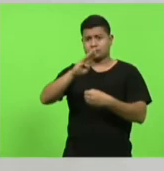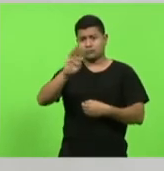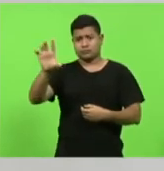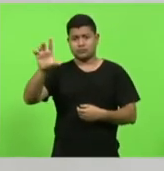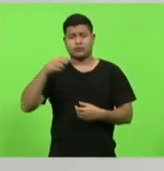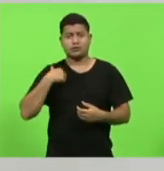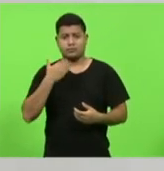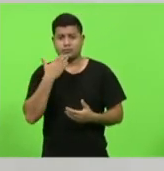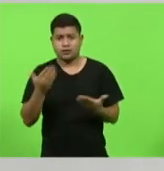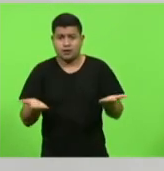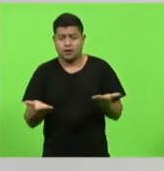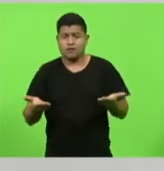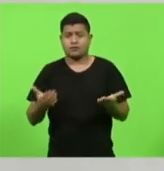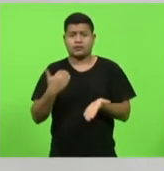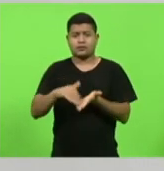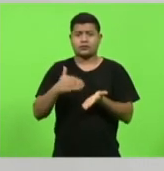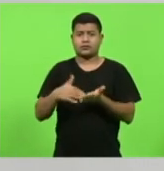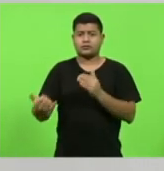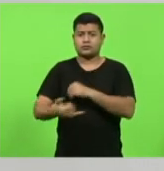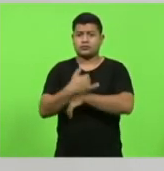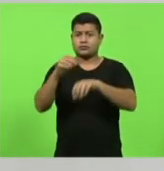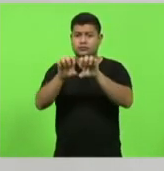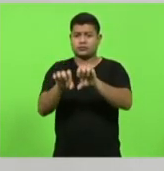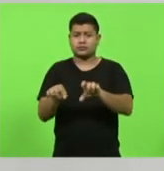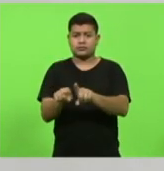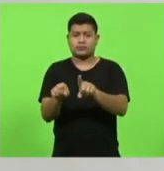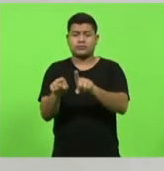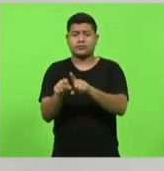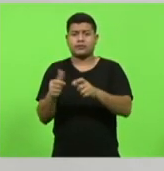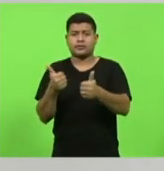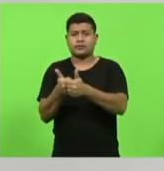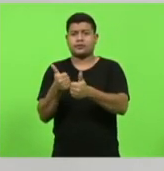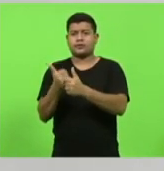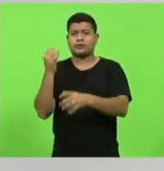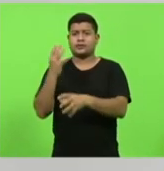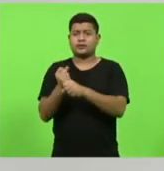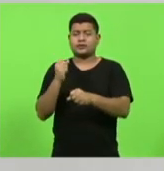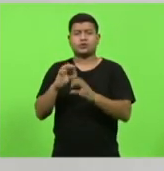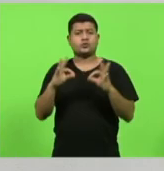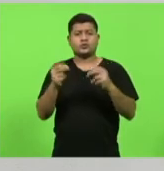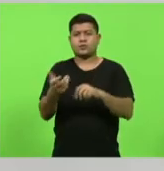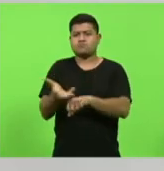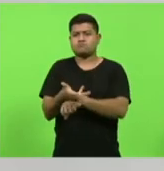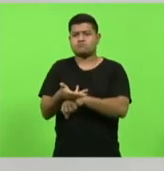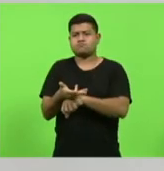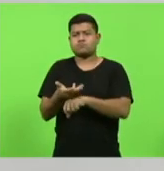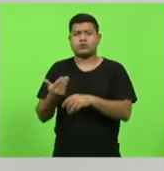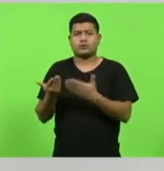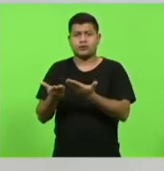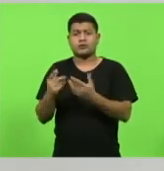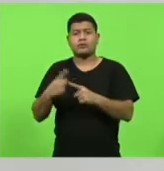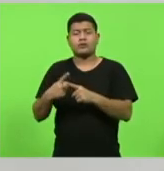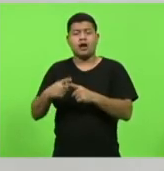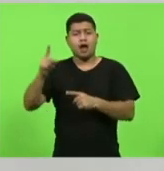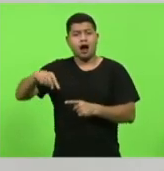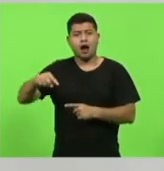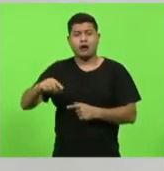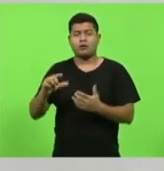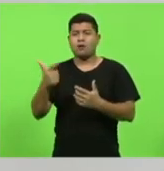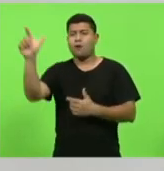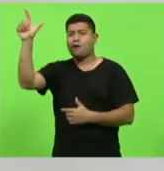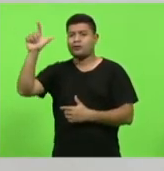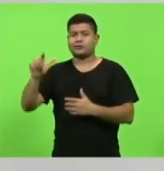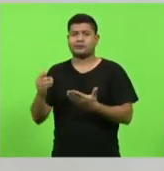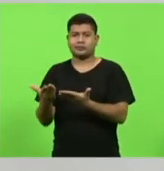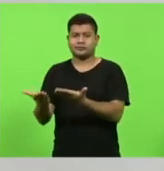Secretaria de Infraestrutura, para o Tribunal de Contas, para que todos deem celeridade também, porque esta é uma outra obra muito importante